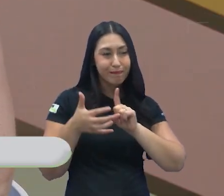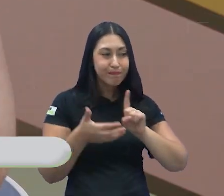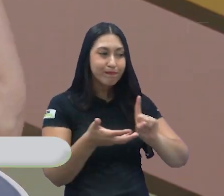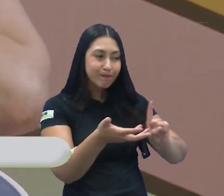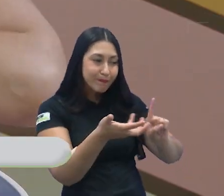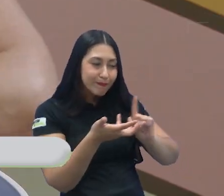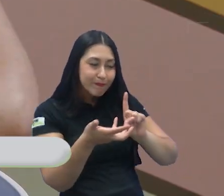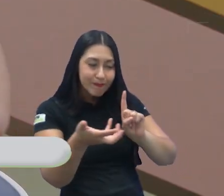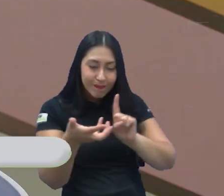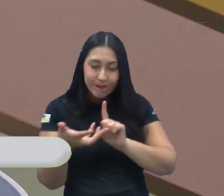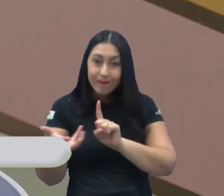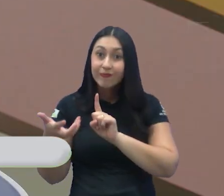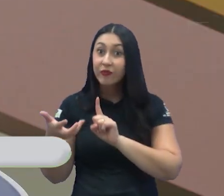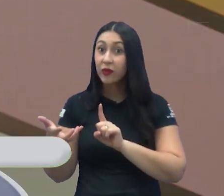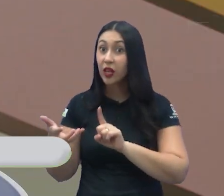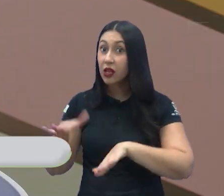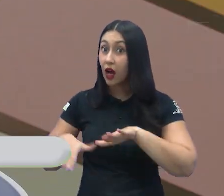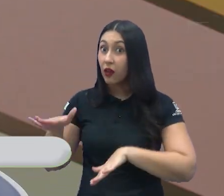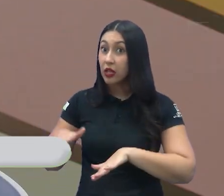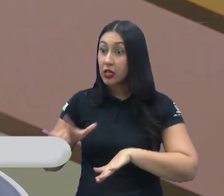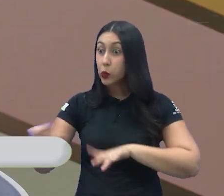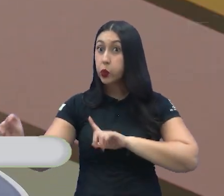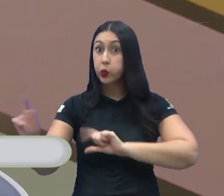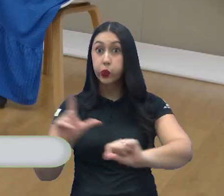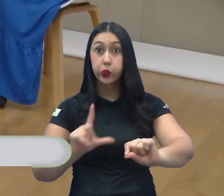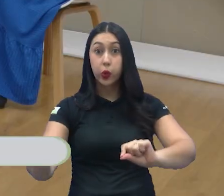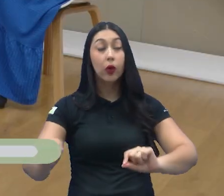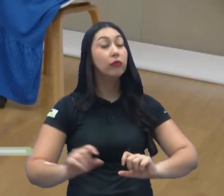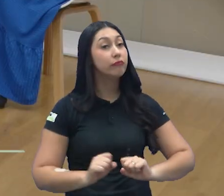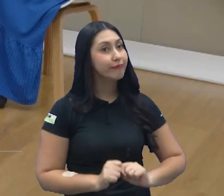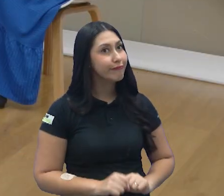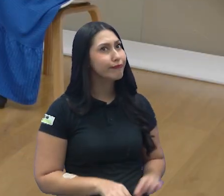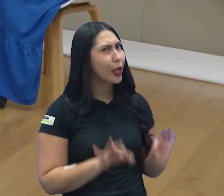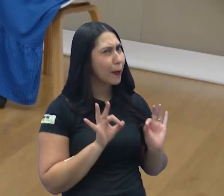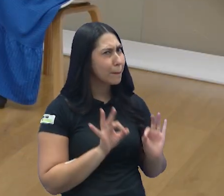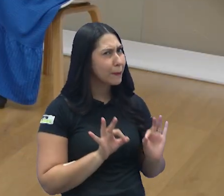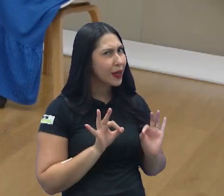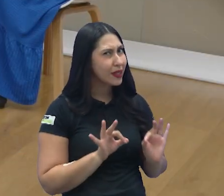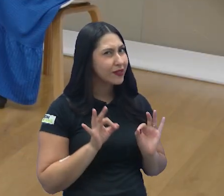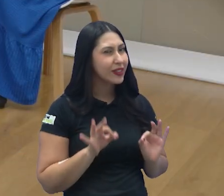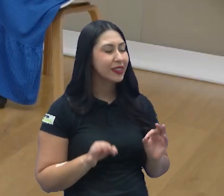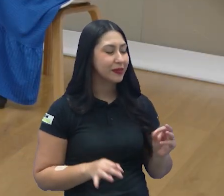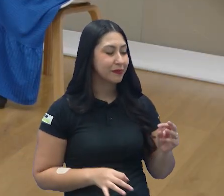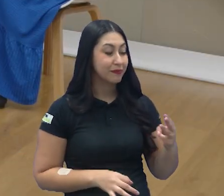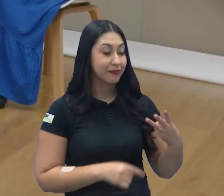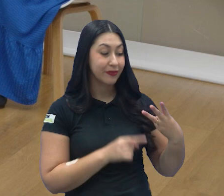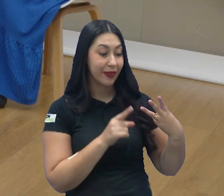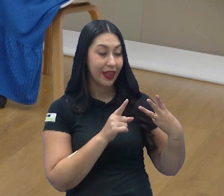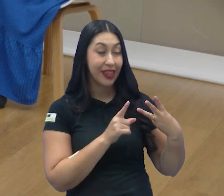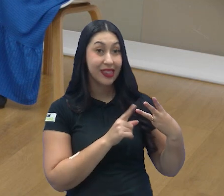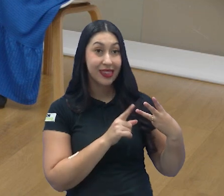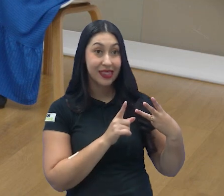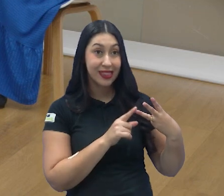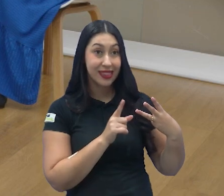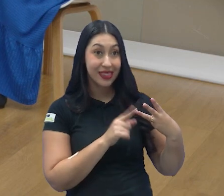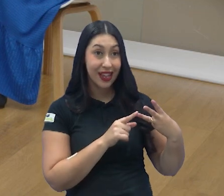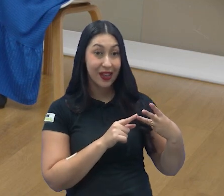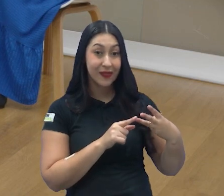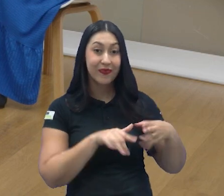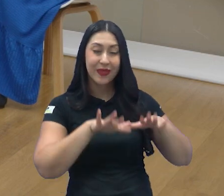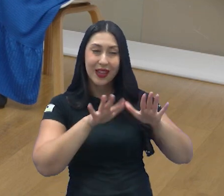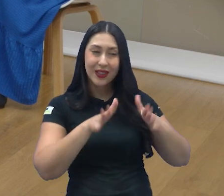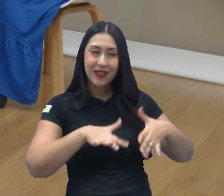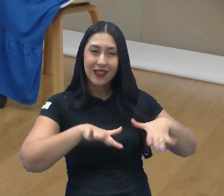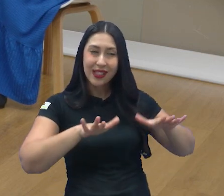vida em família, e o que pode afastar. Ah, perfeito. Nós temos mais um temperamento aqui, Matheus, fleumático.